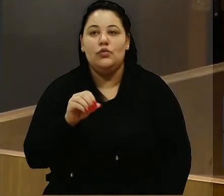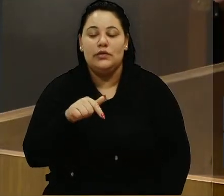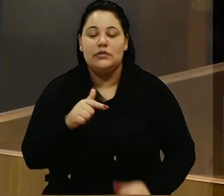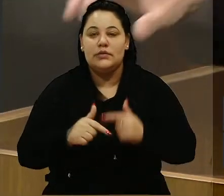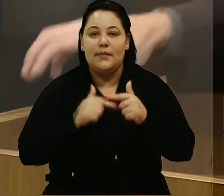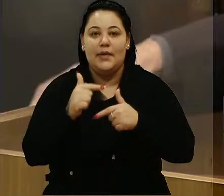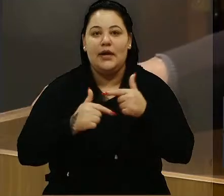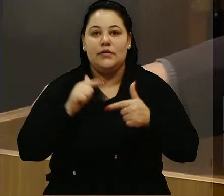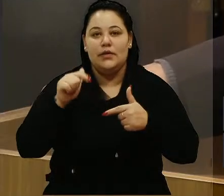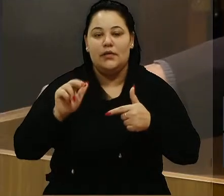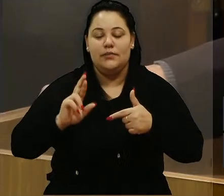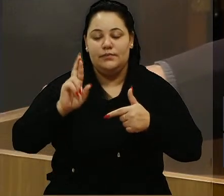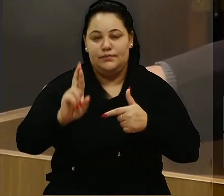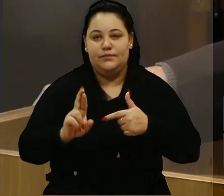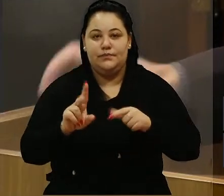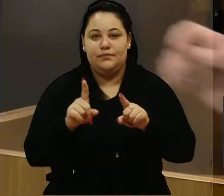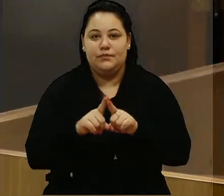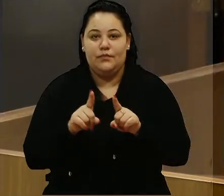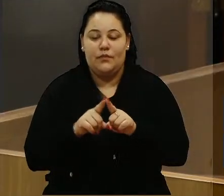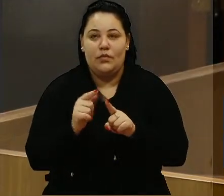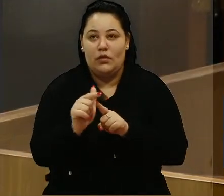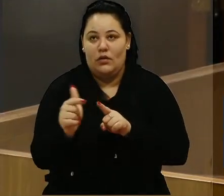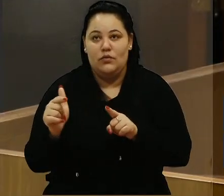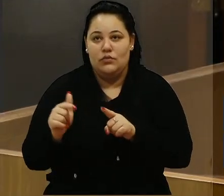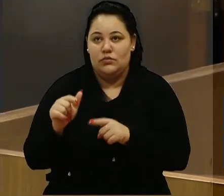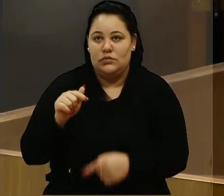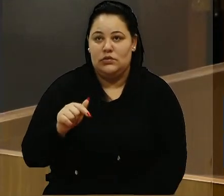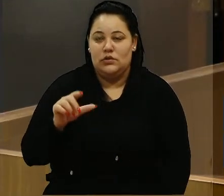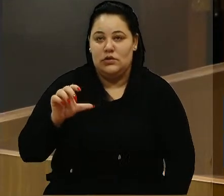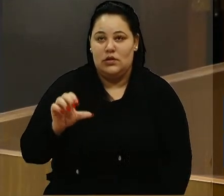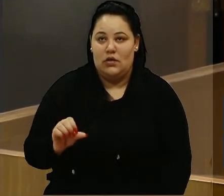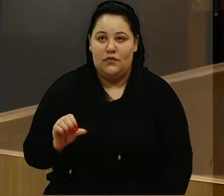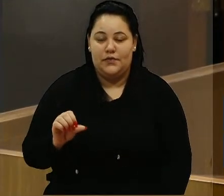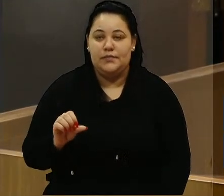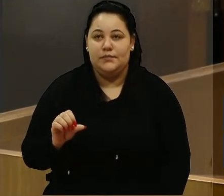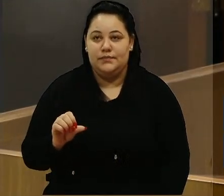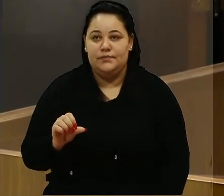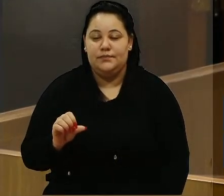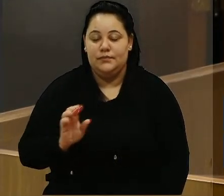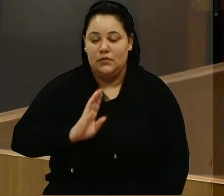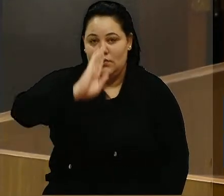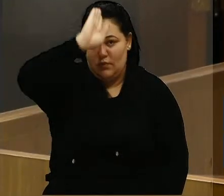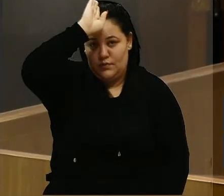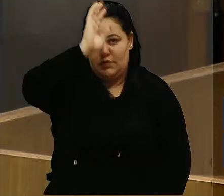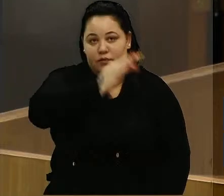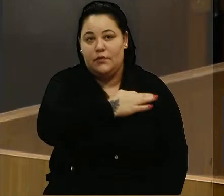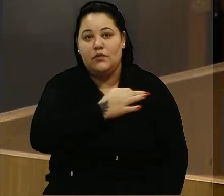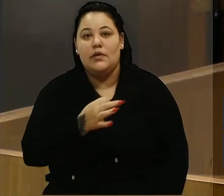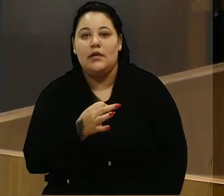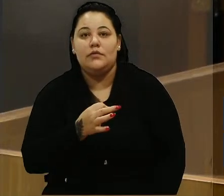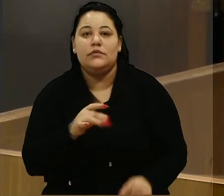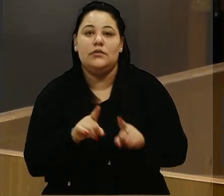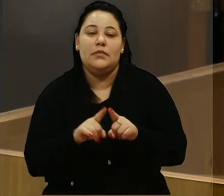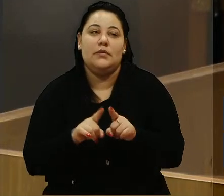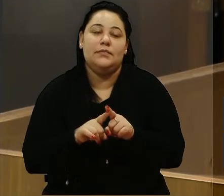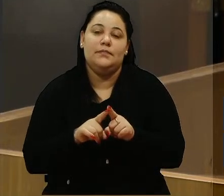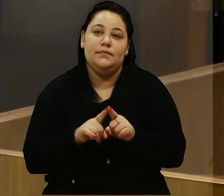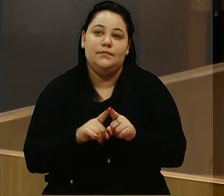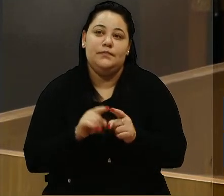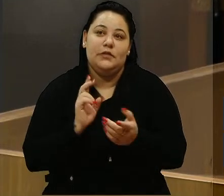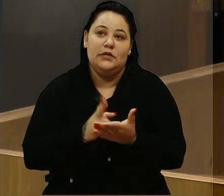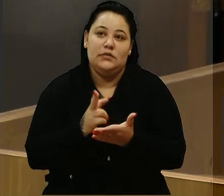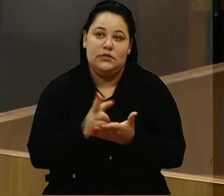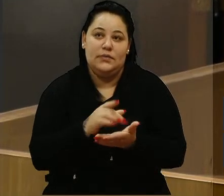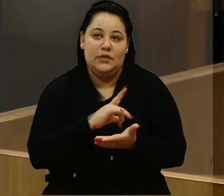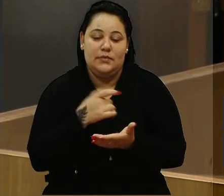os representantes, né, dos demais 79 bombeiros voluntários. E sempre tem que